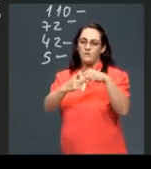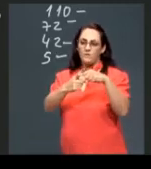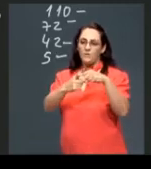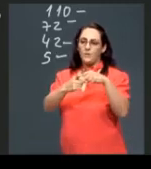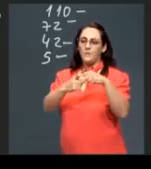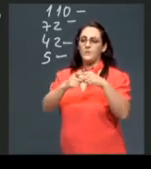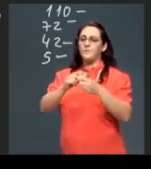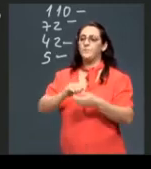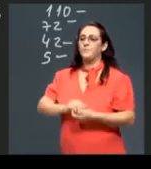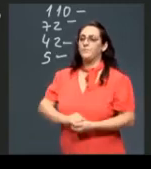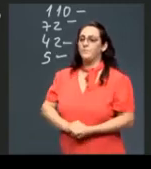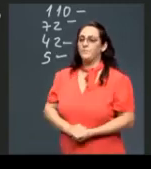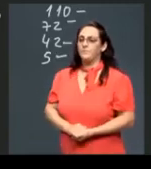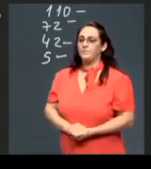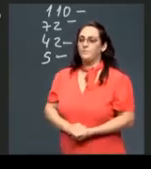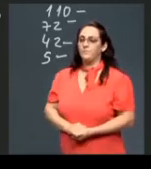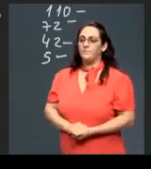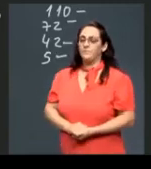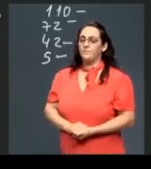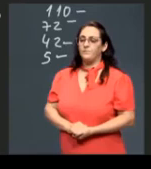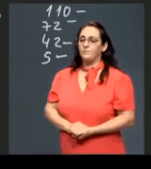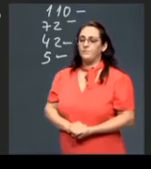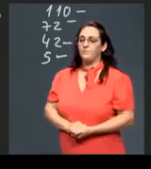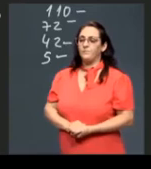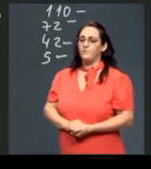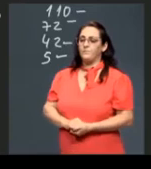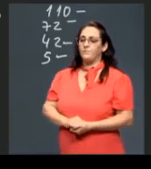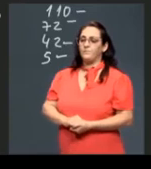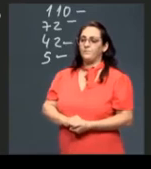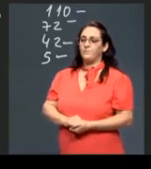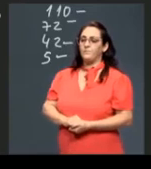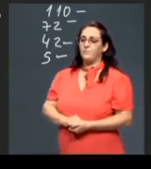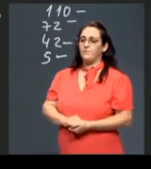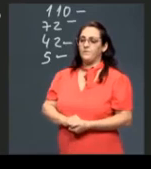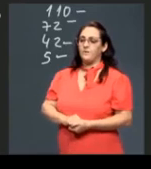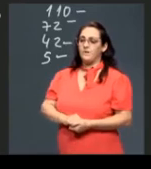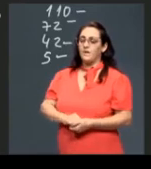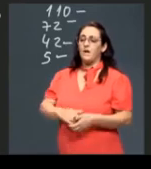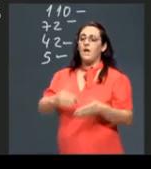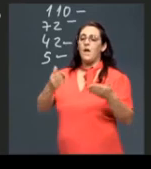todos aqui, eu vou multiplicar os dois.